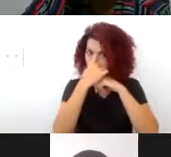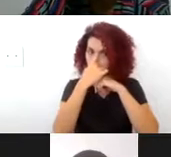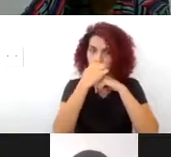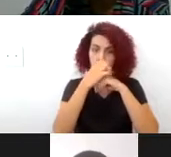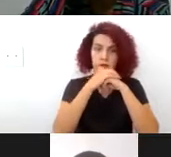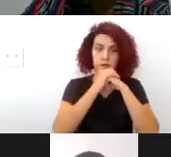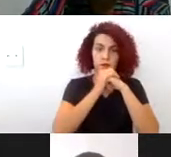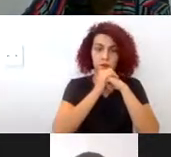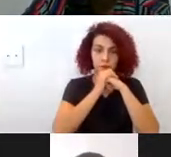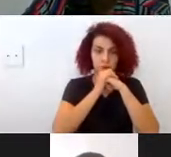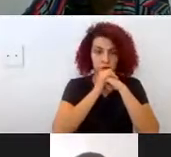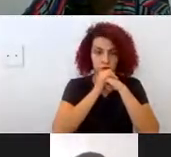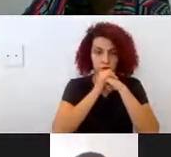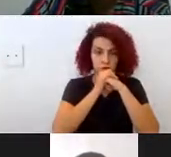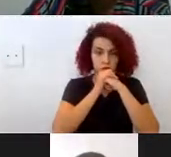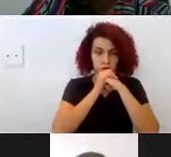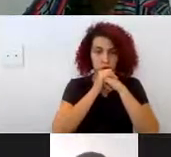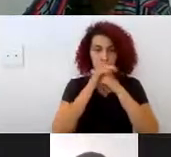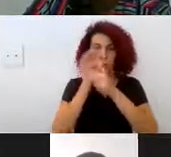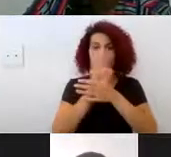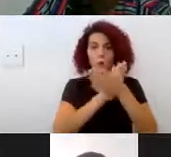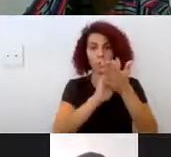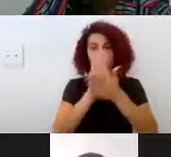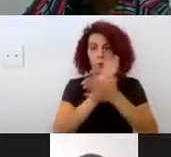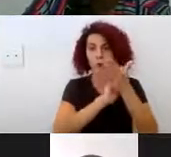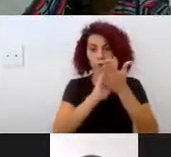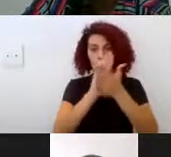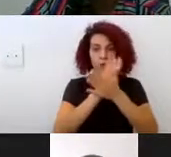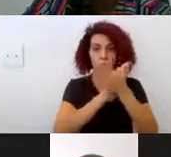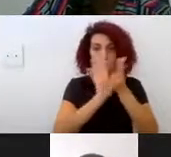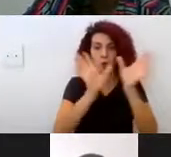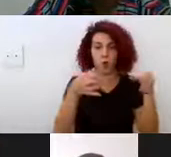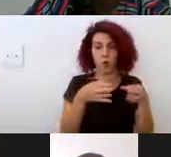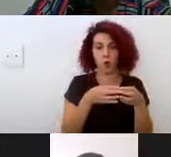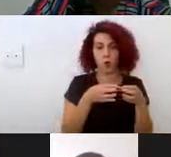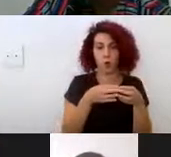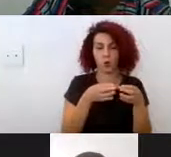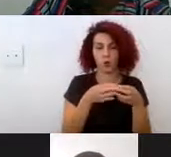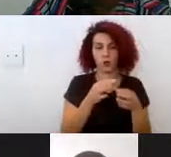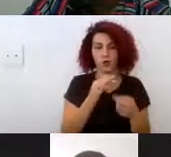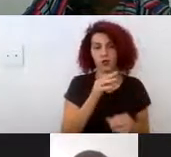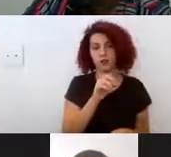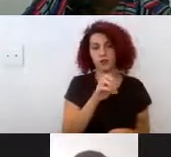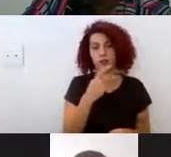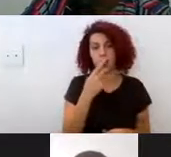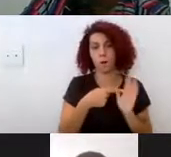Oi ó e nada da referência Negra nada